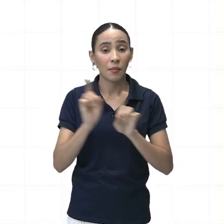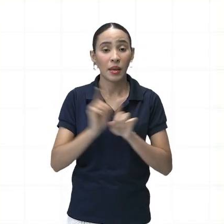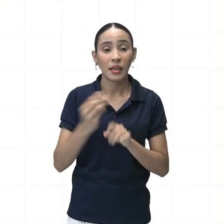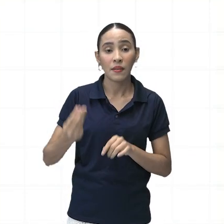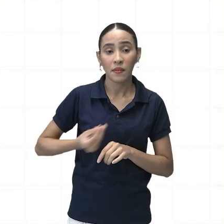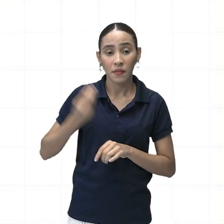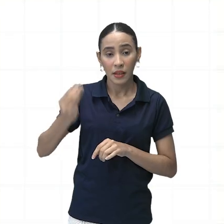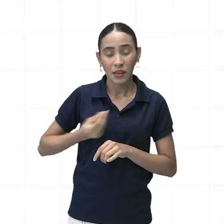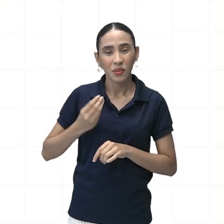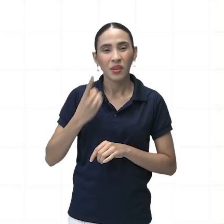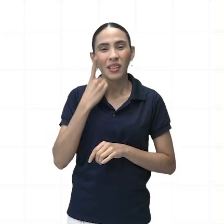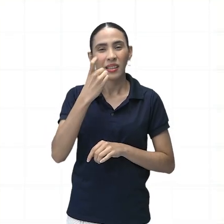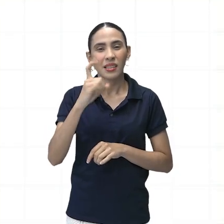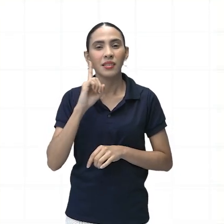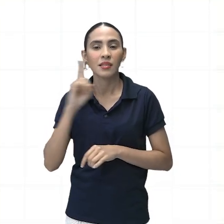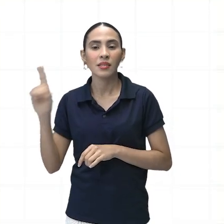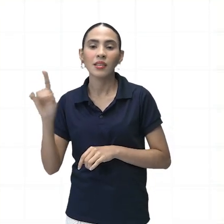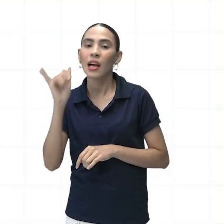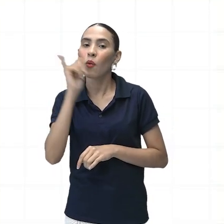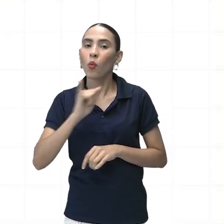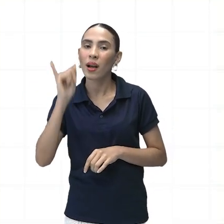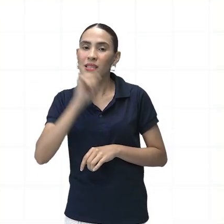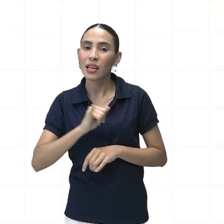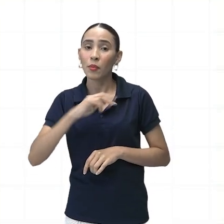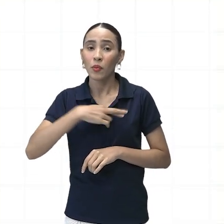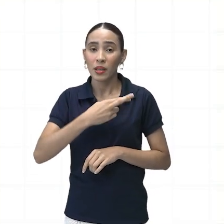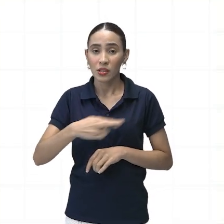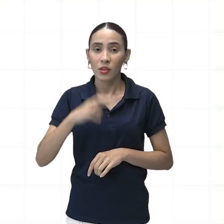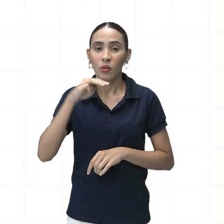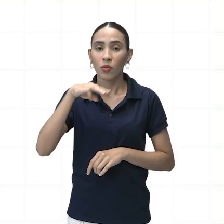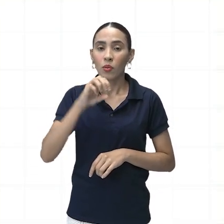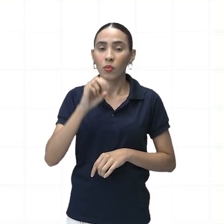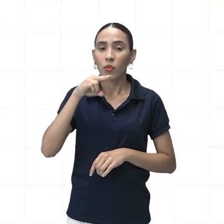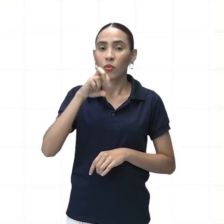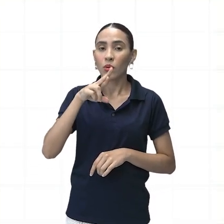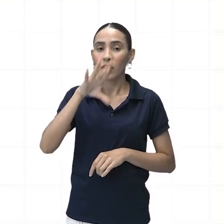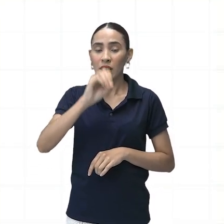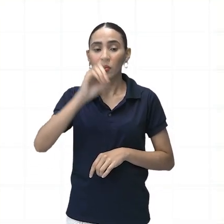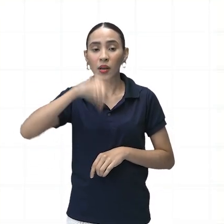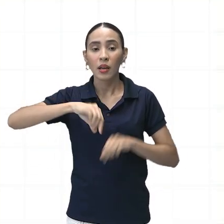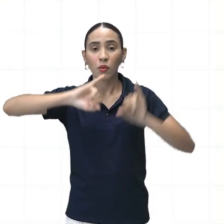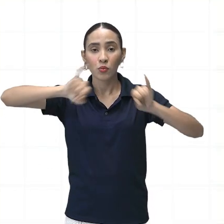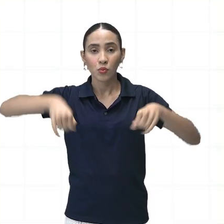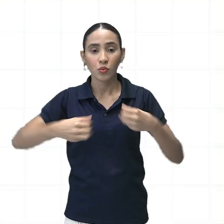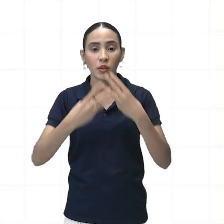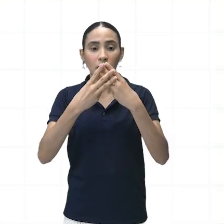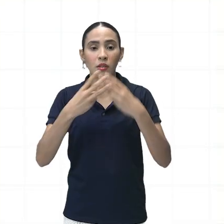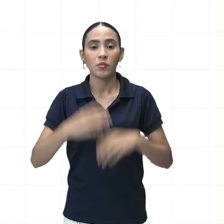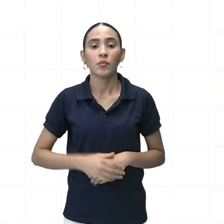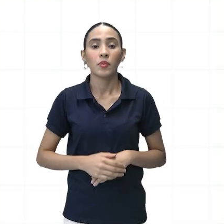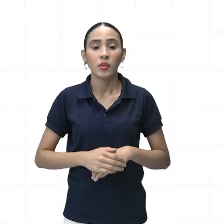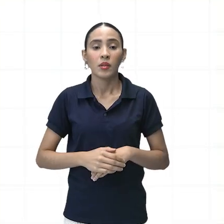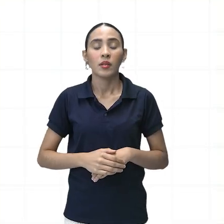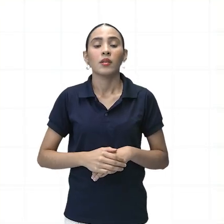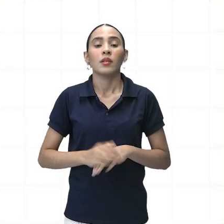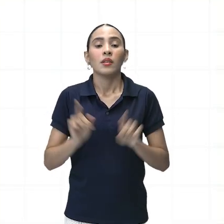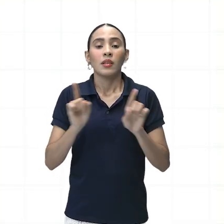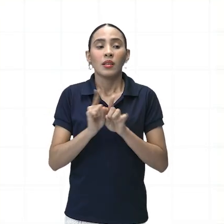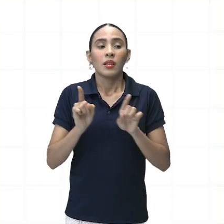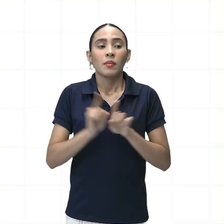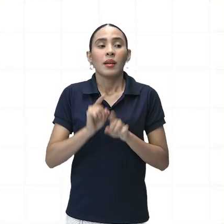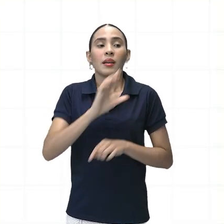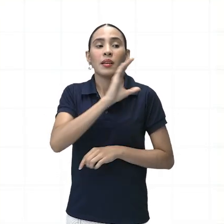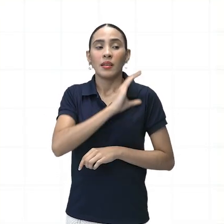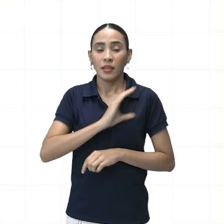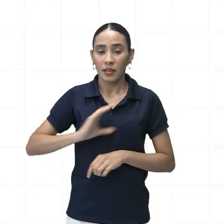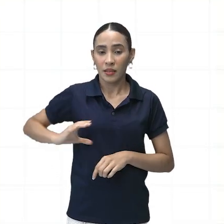aqui é bem interessante. Um exemplo de religião monoteísta seriam o judaísmo, o cristianismo e